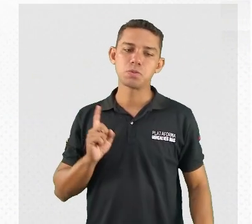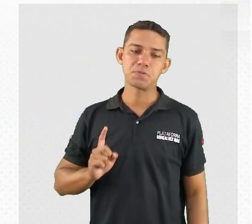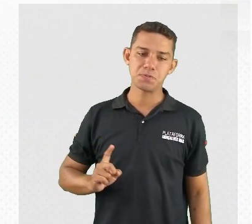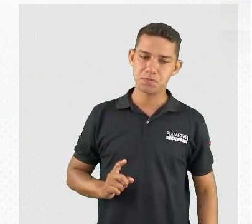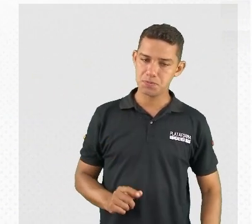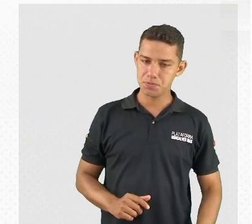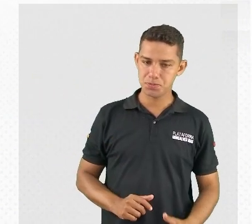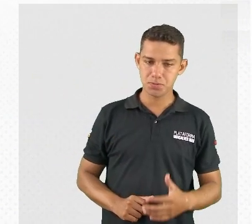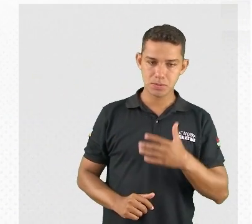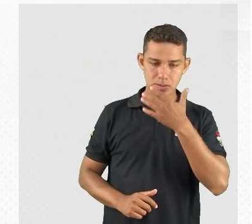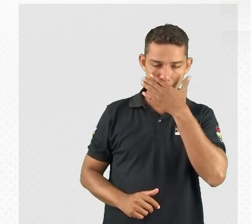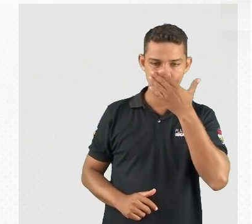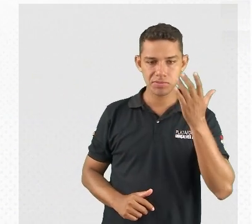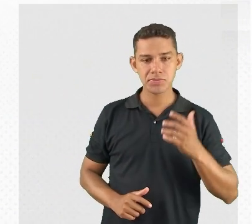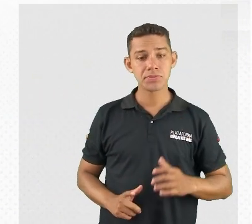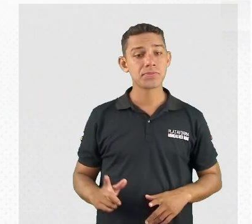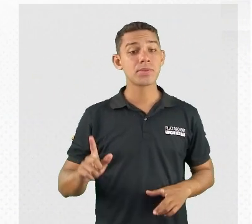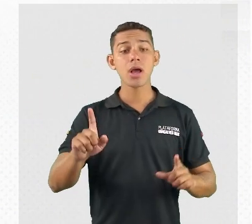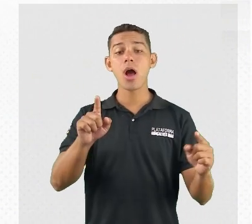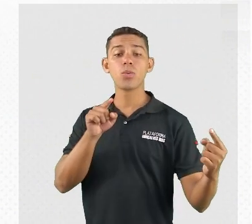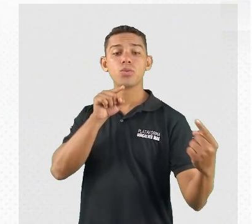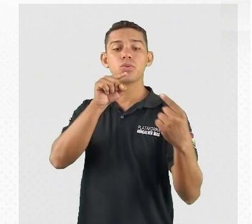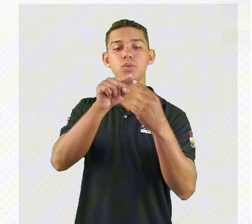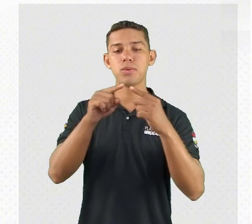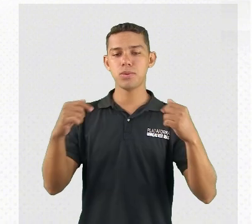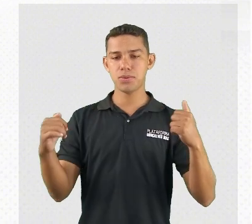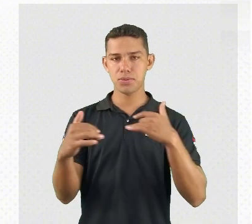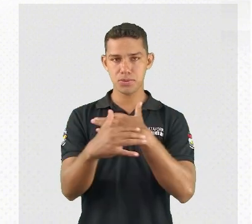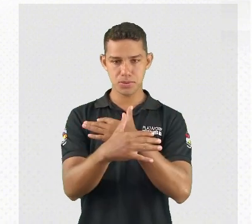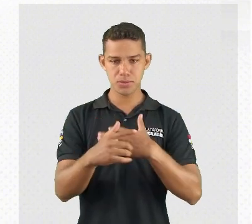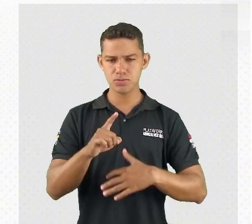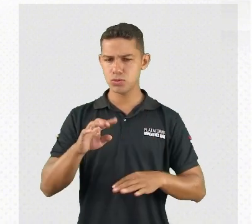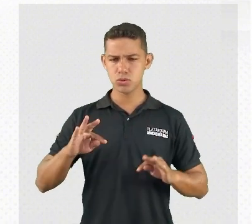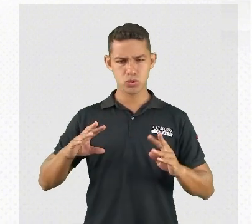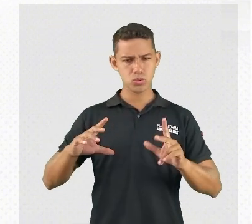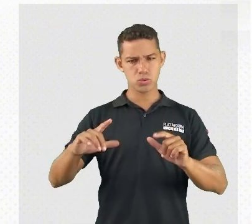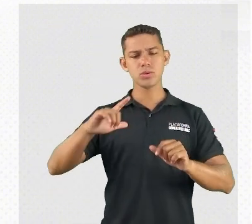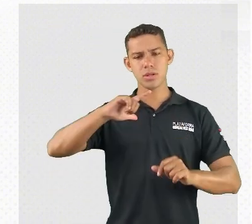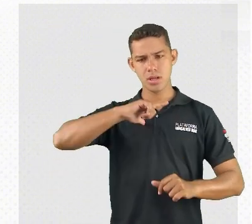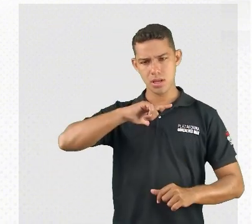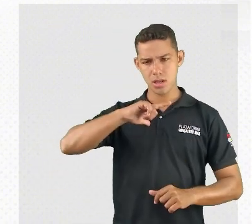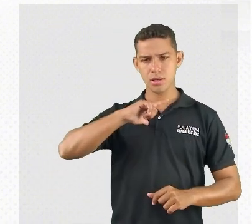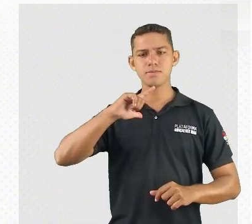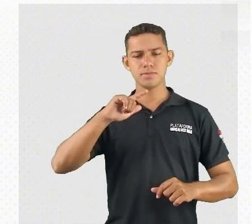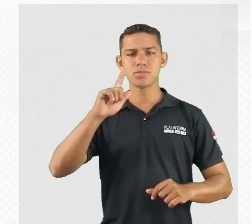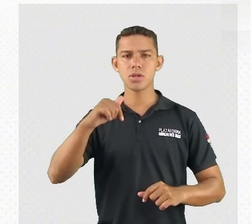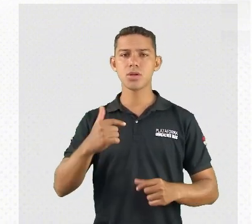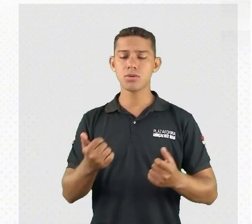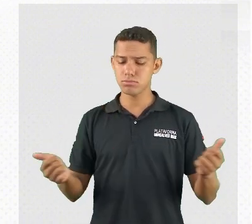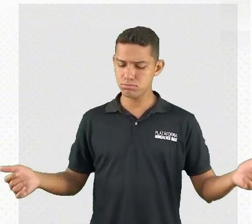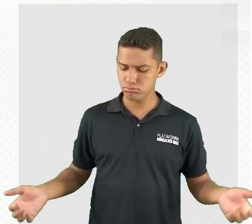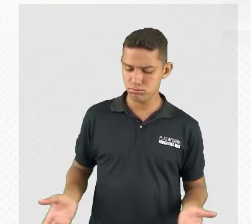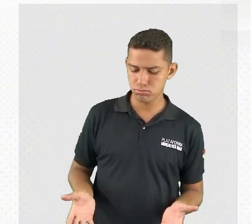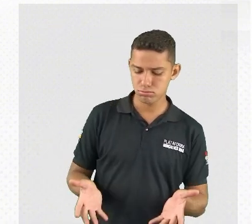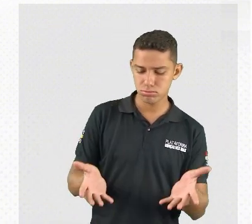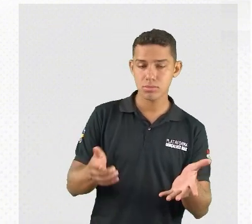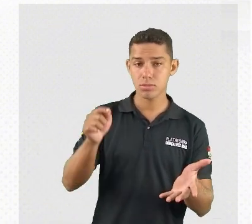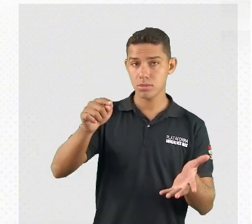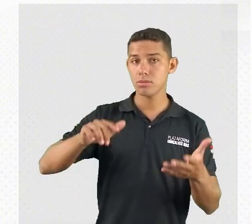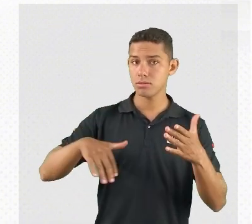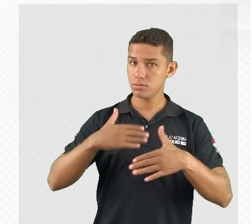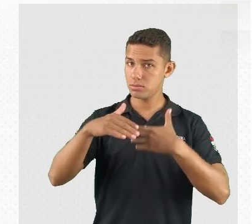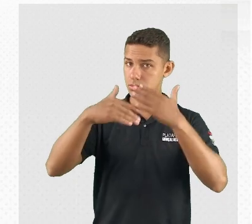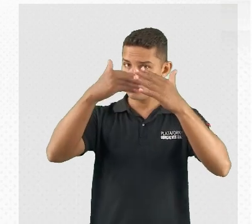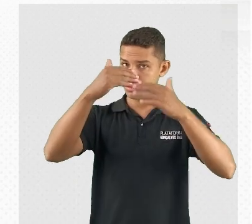Certo. A finalidade da polis, como tudo tem uma finalidade, a finalidade da polis é prover os cidadãos que